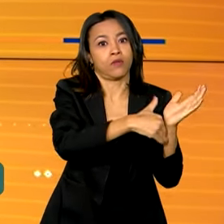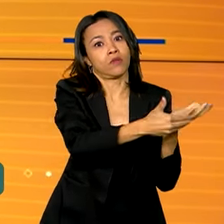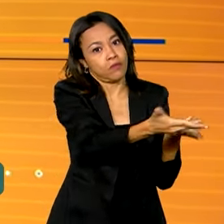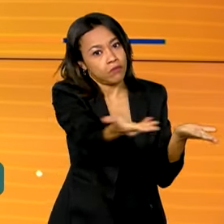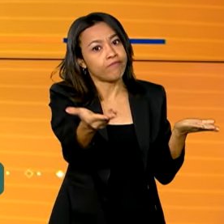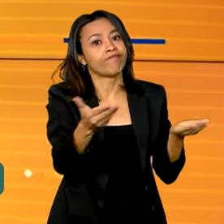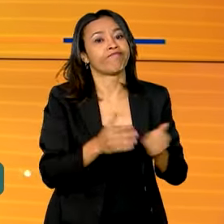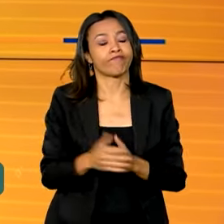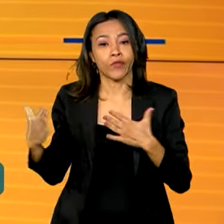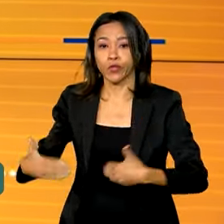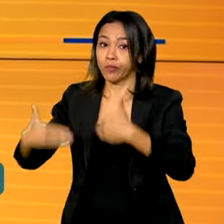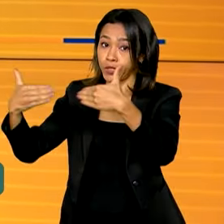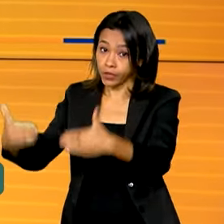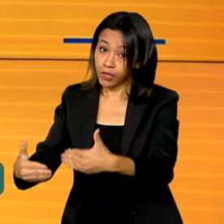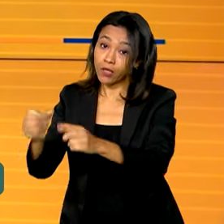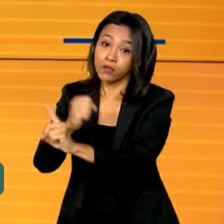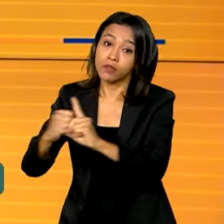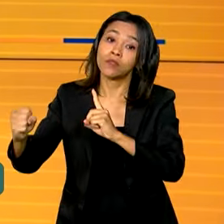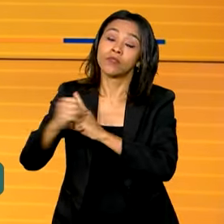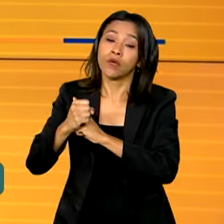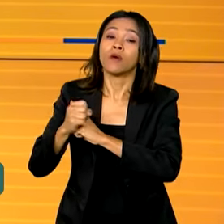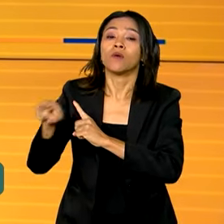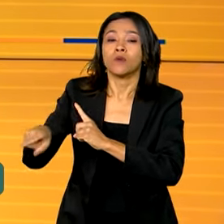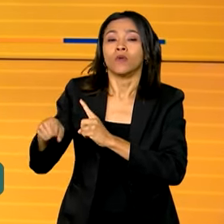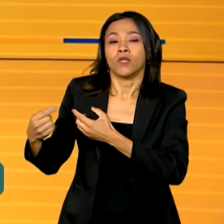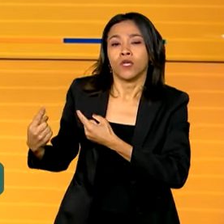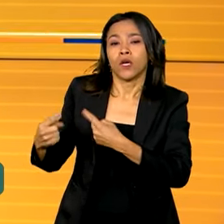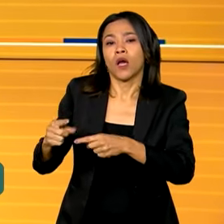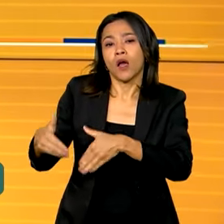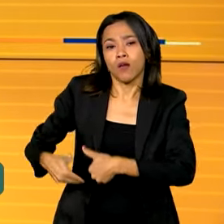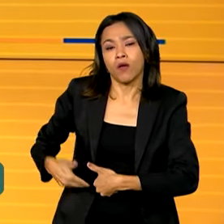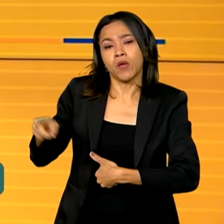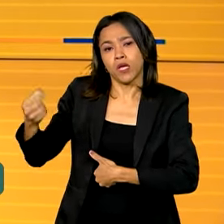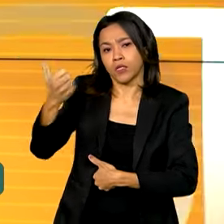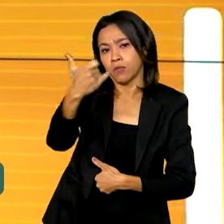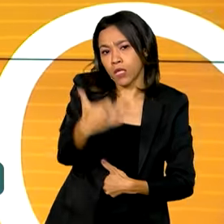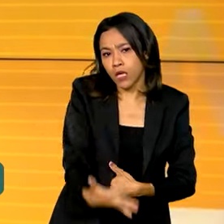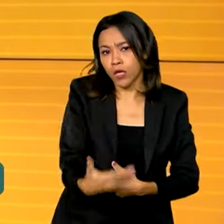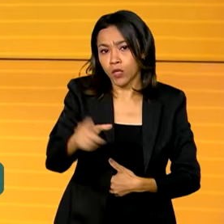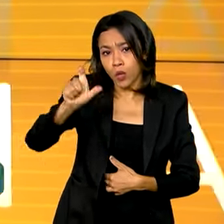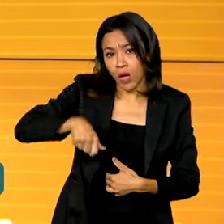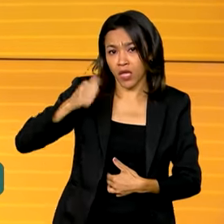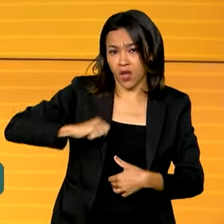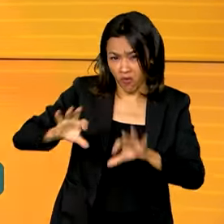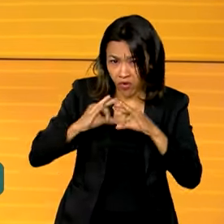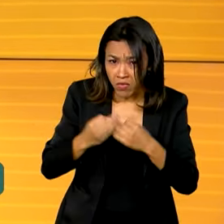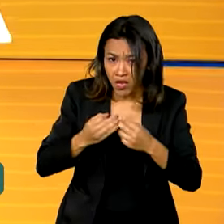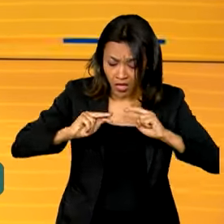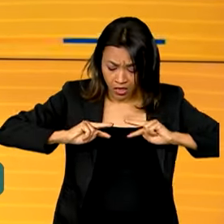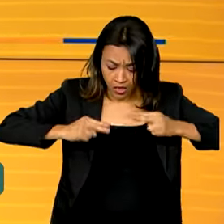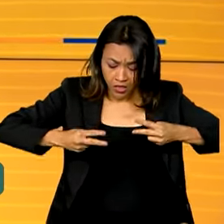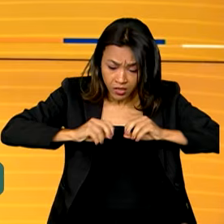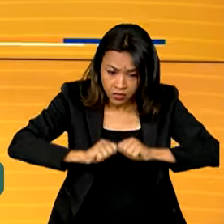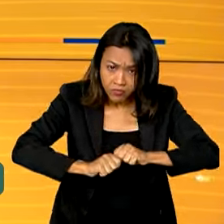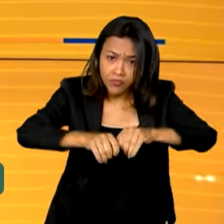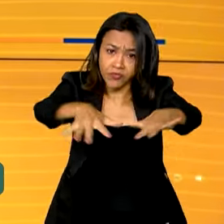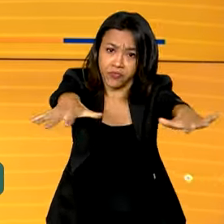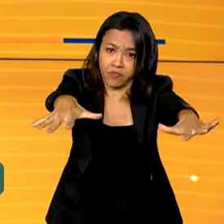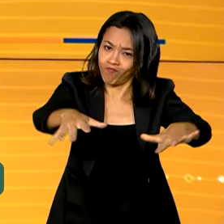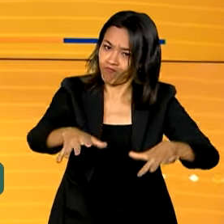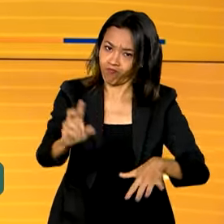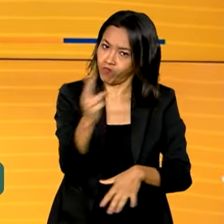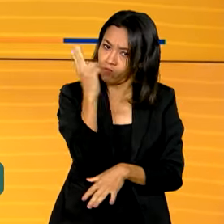Assistência Social, Família e Combate à Fome afirma que o Bolsa Família não envia links por mensagens de texto.